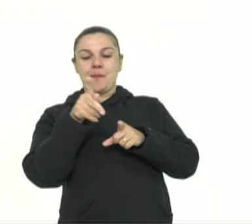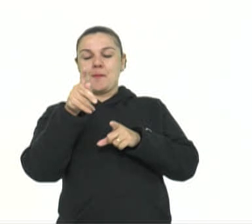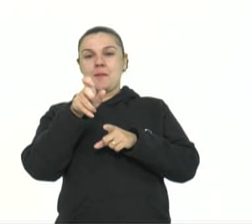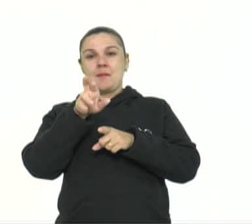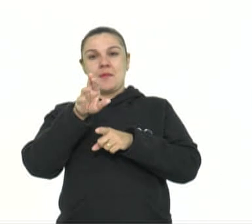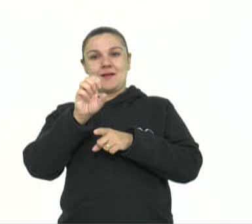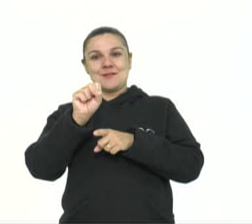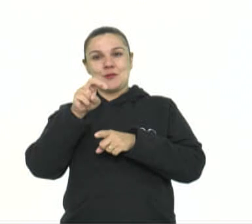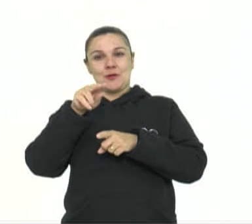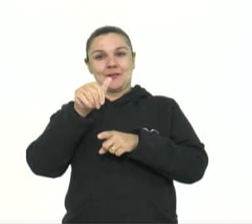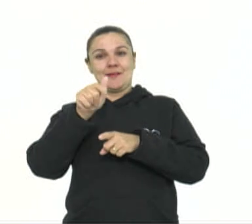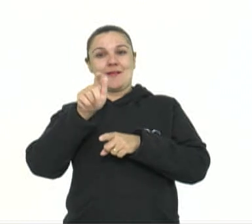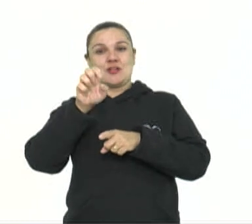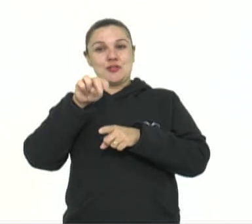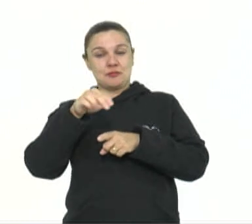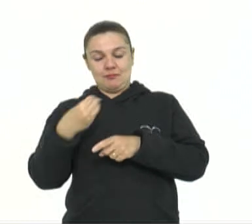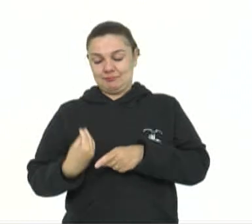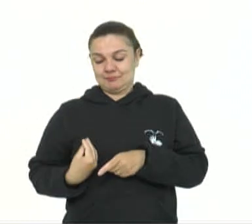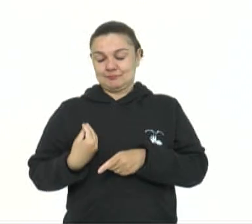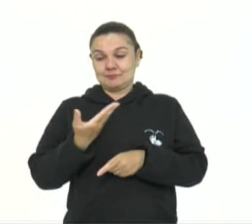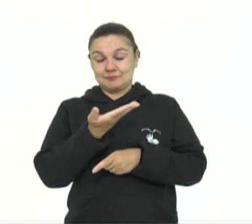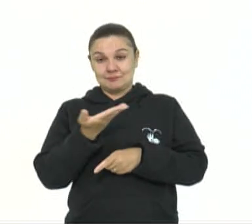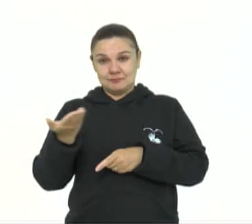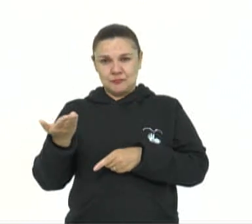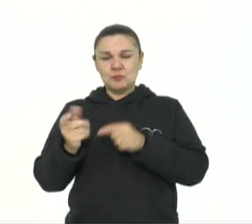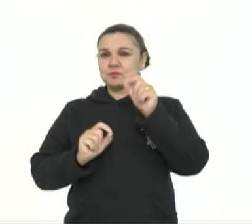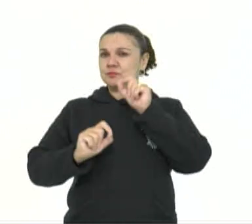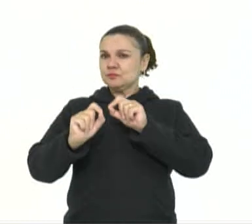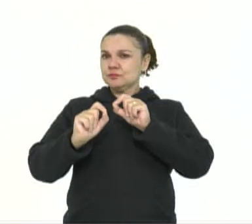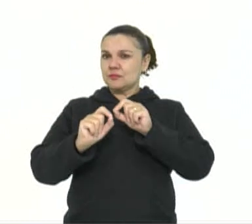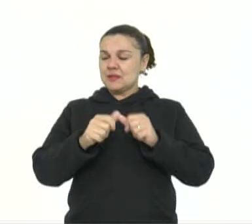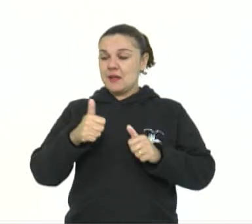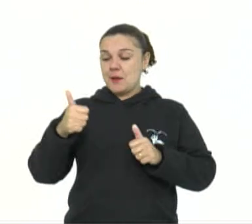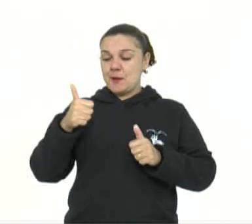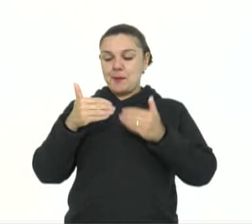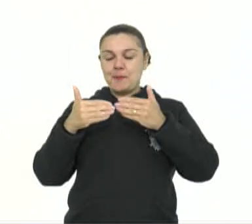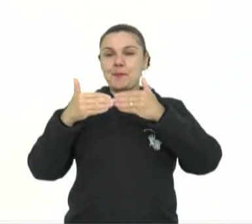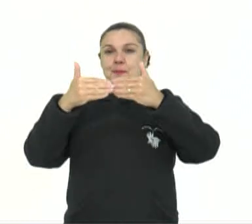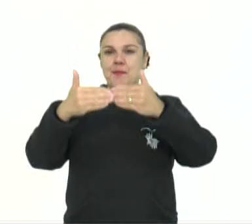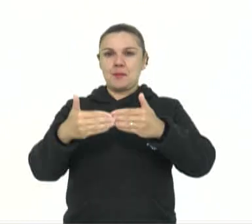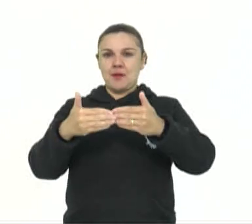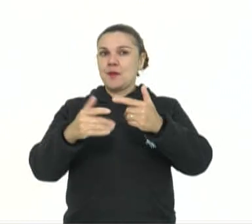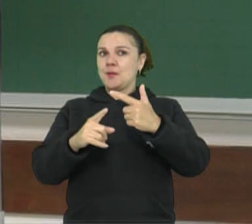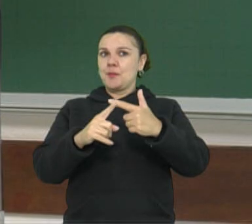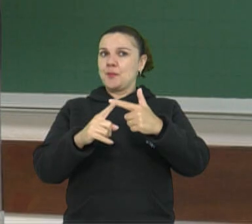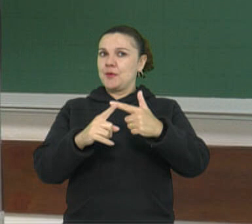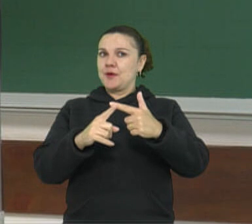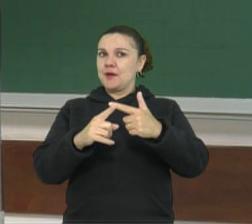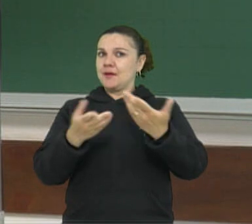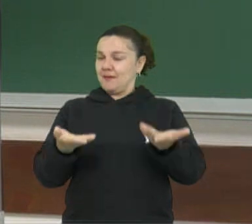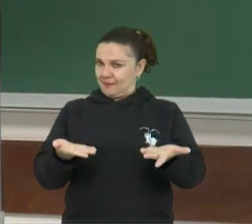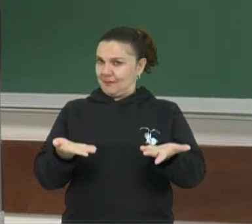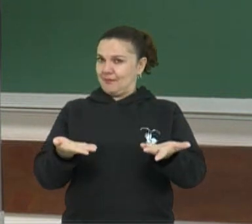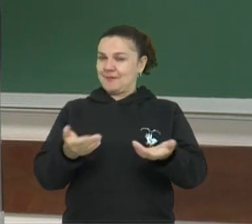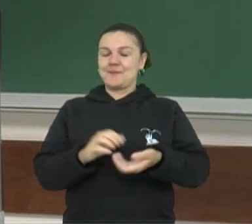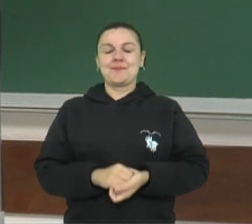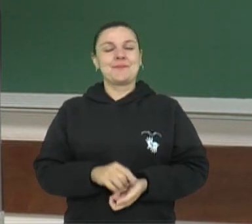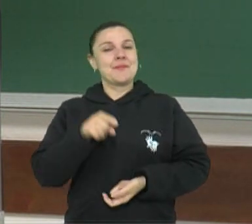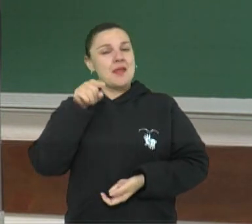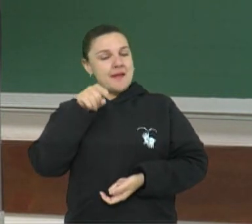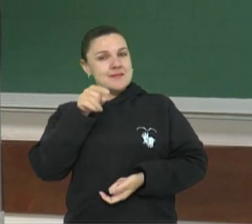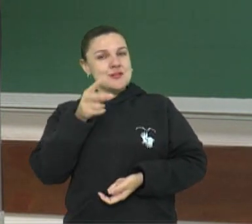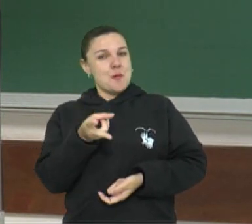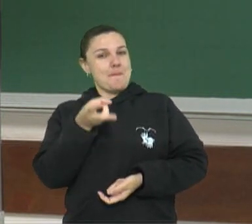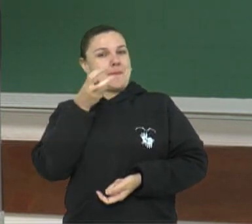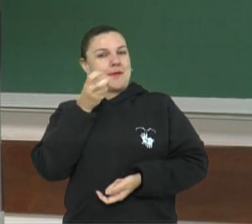os ícones que estão presentes nessa tela? Quem que está em primeiro plano? Por quê? É assim que nós fazemos a leitura